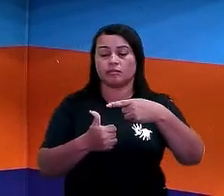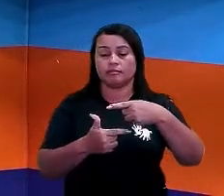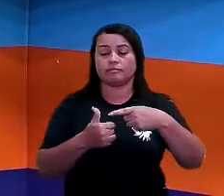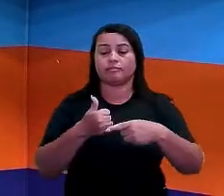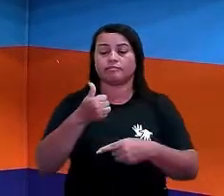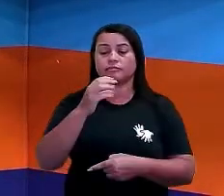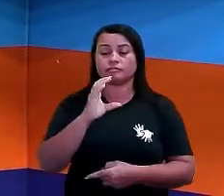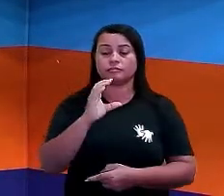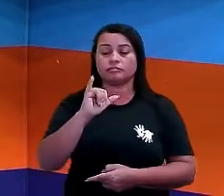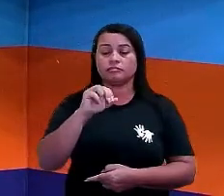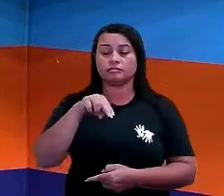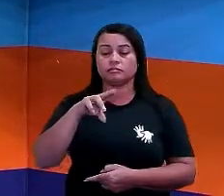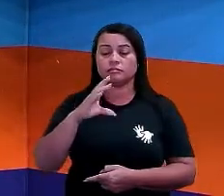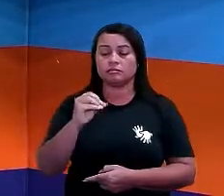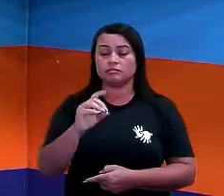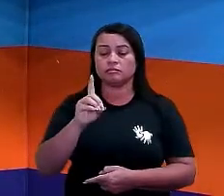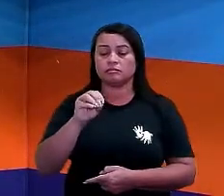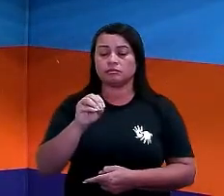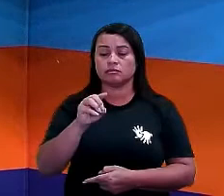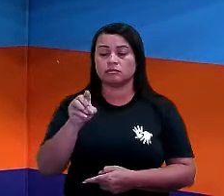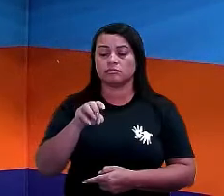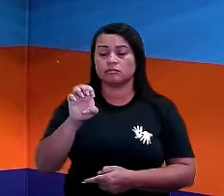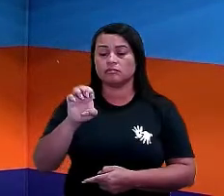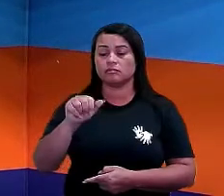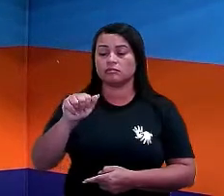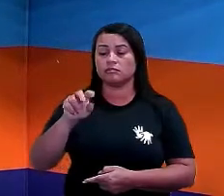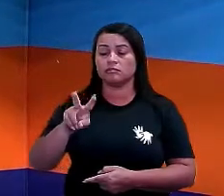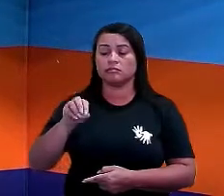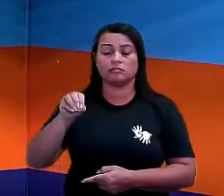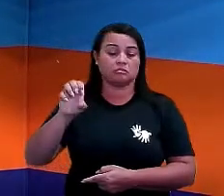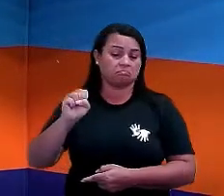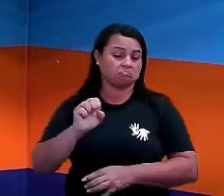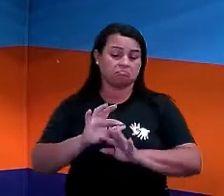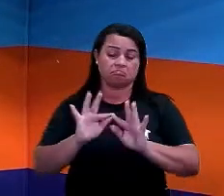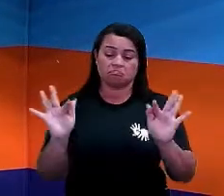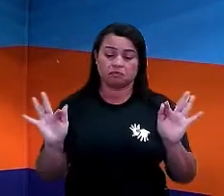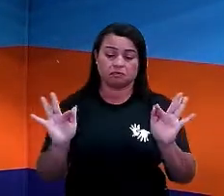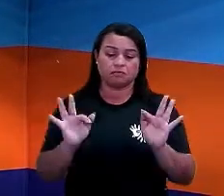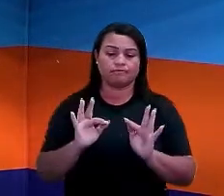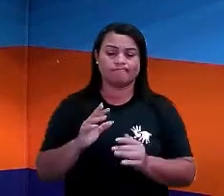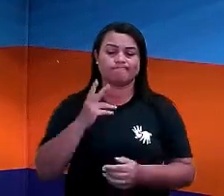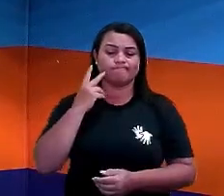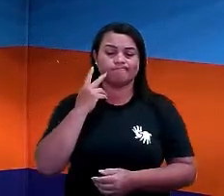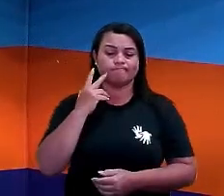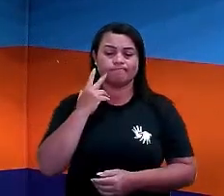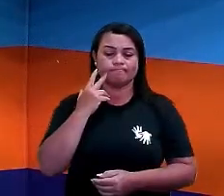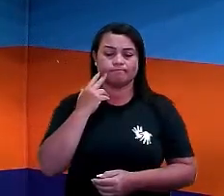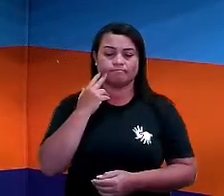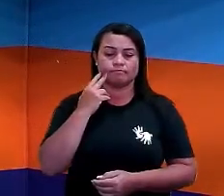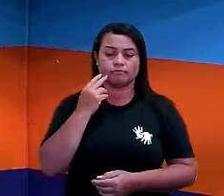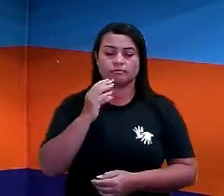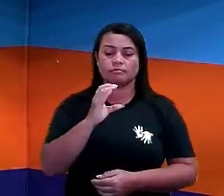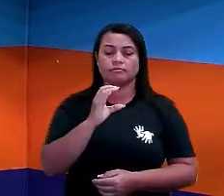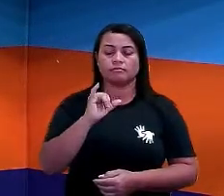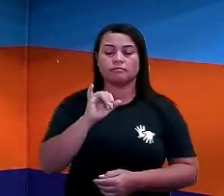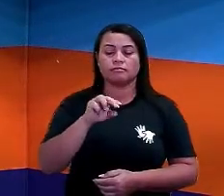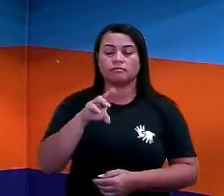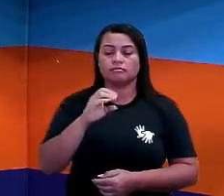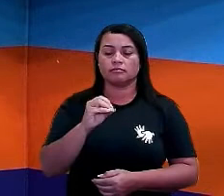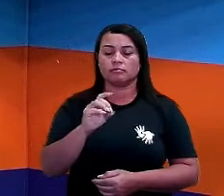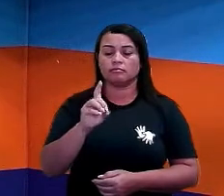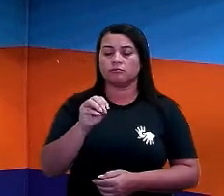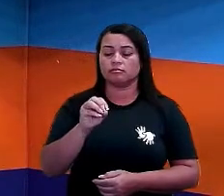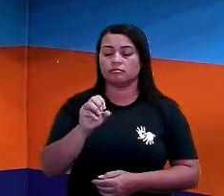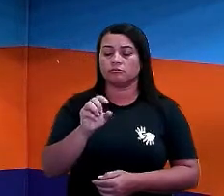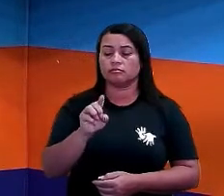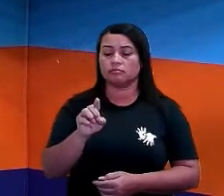12 avos. É só escrever o número por extenso normal, tá? 5, 12 avos.